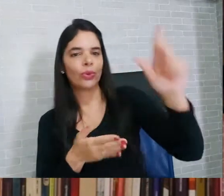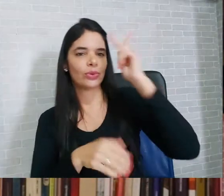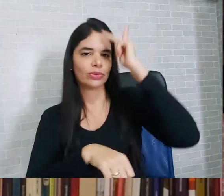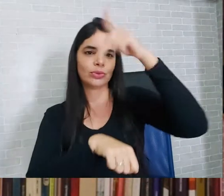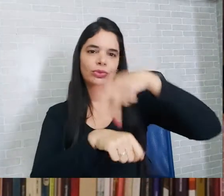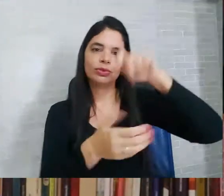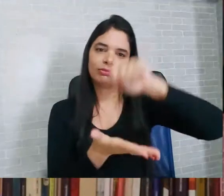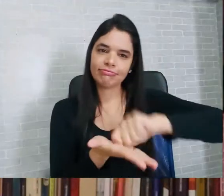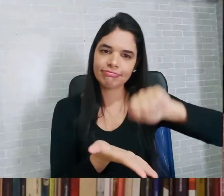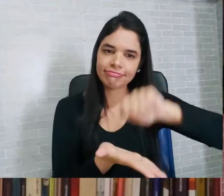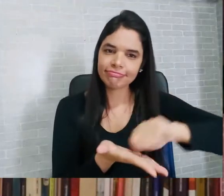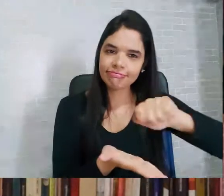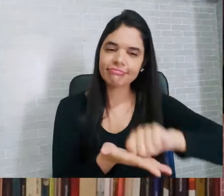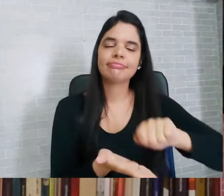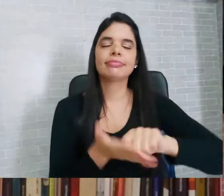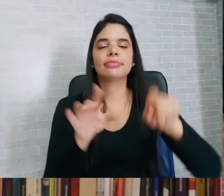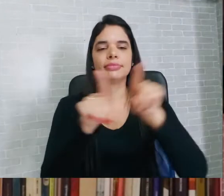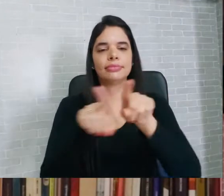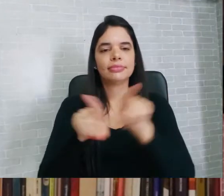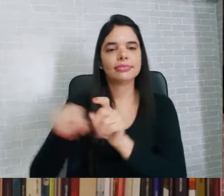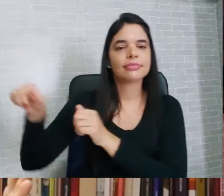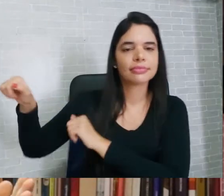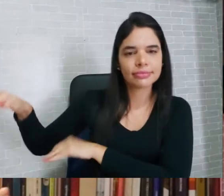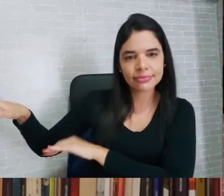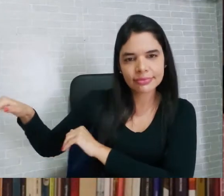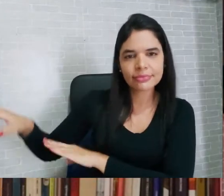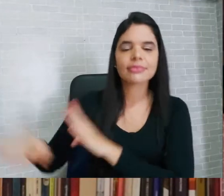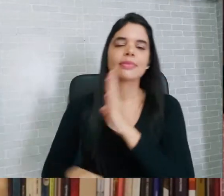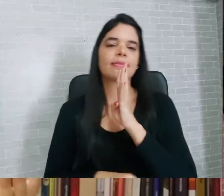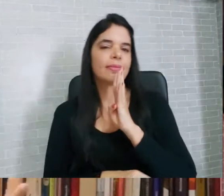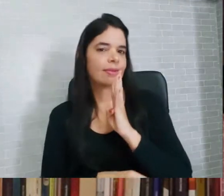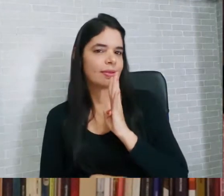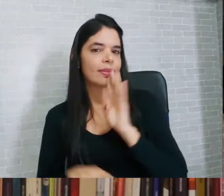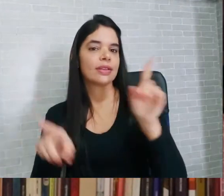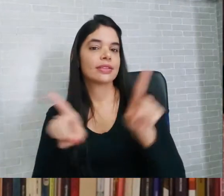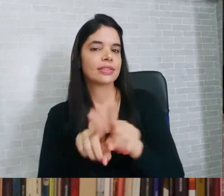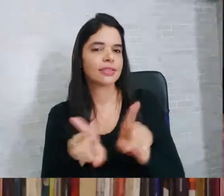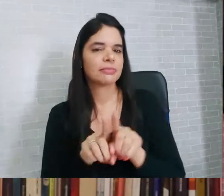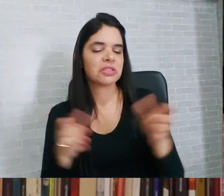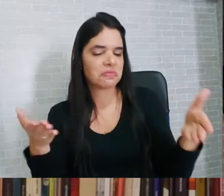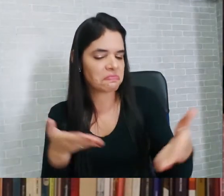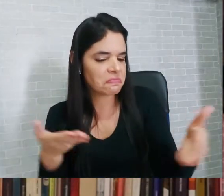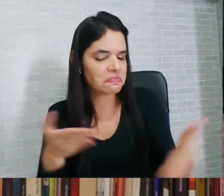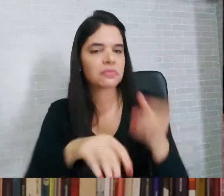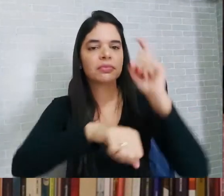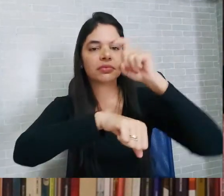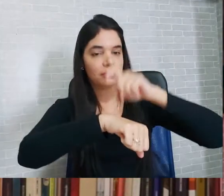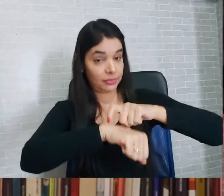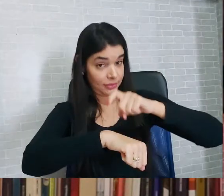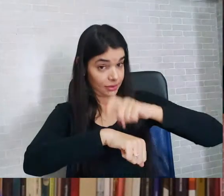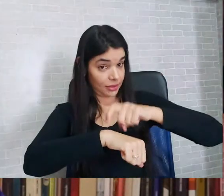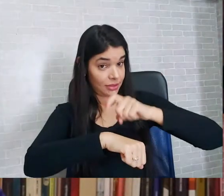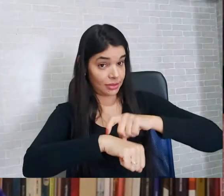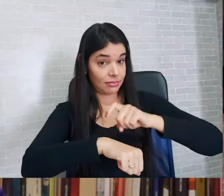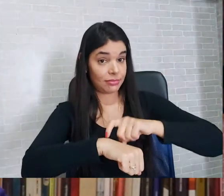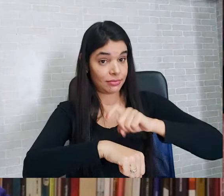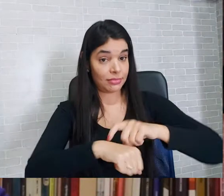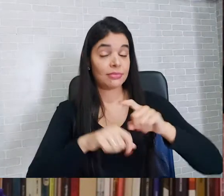é o dramaturgo guianense mais conhecido, né, nos últimos momentos, mas que também